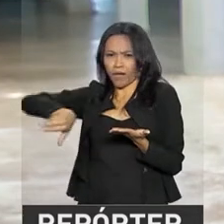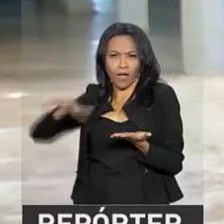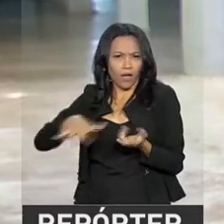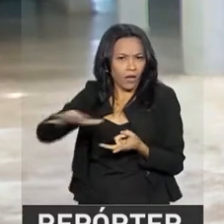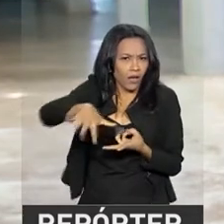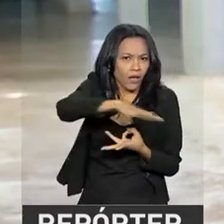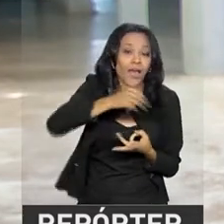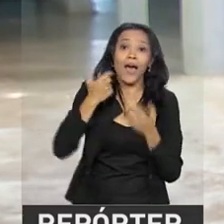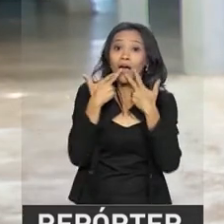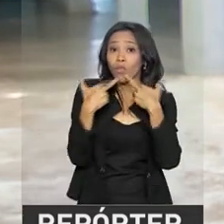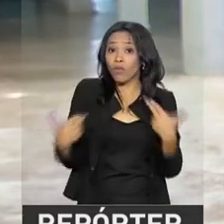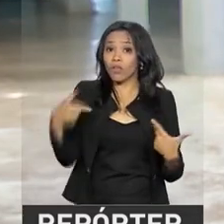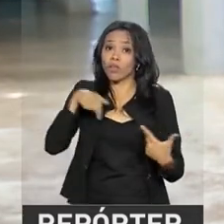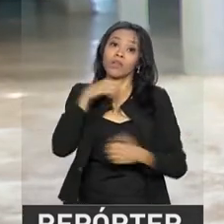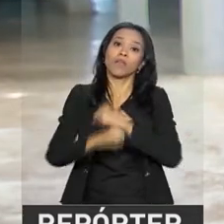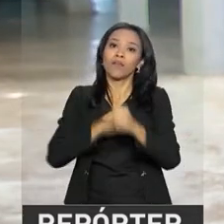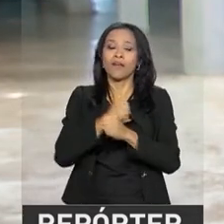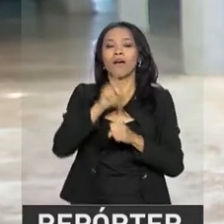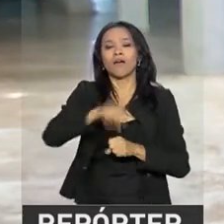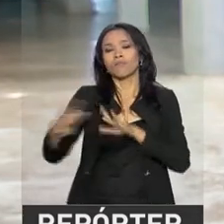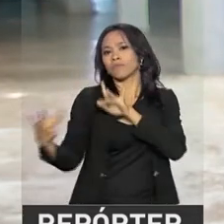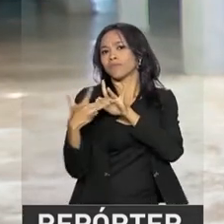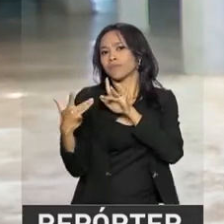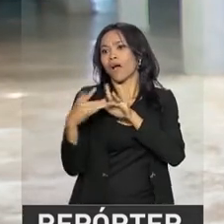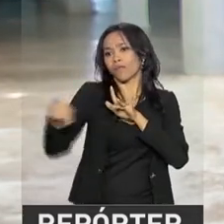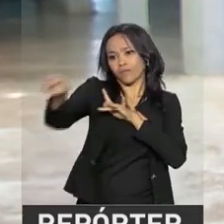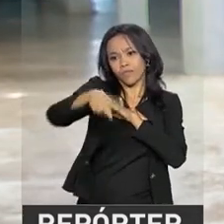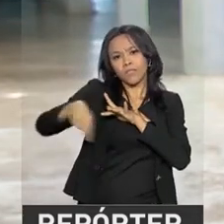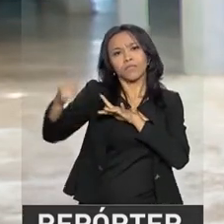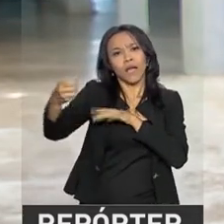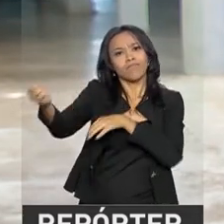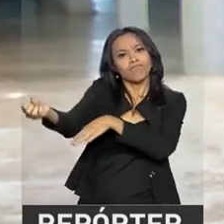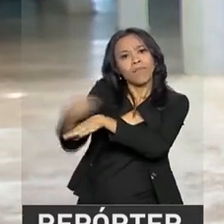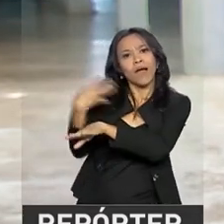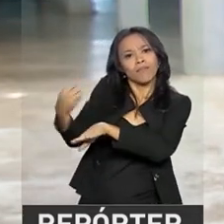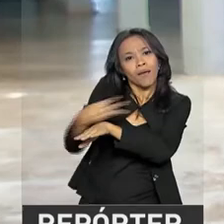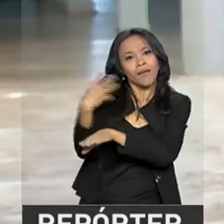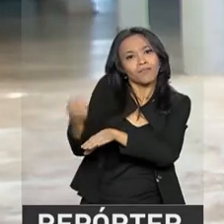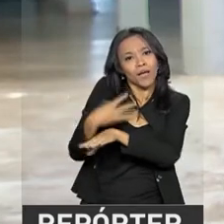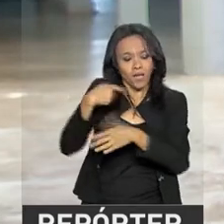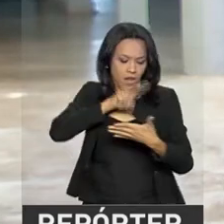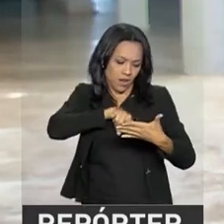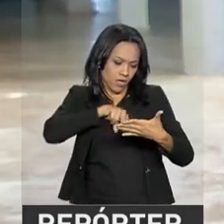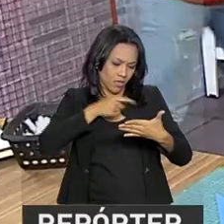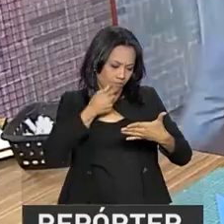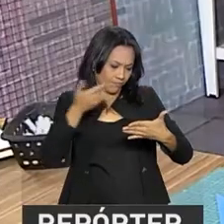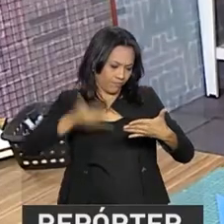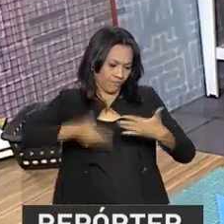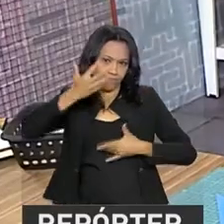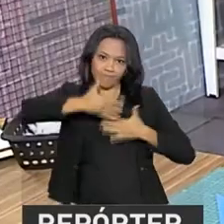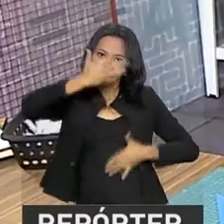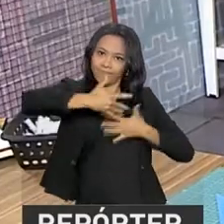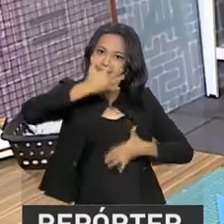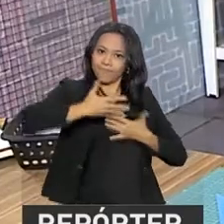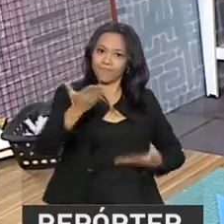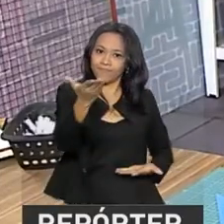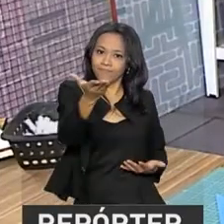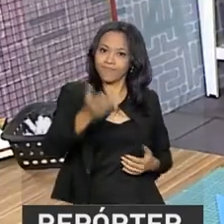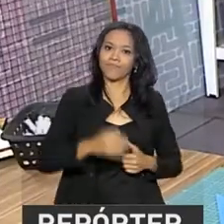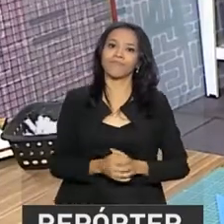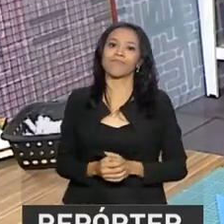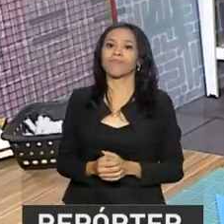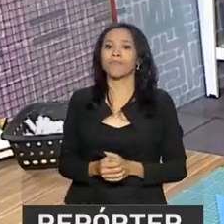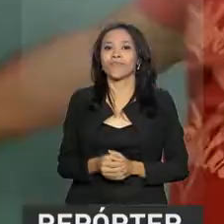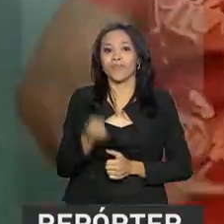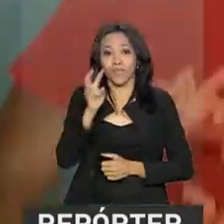a novidade neste ano é a interação os estudantes vão poder mandar mensagens que serão lidas durante o programa eu falei uma vez